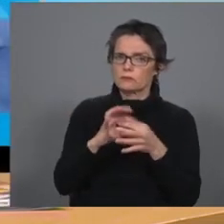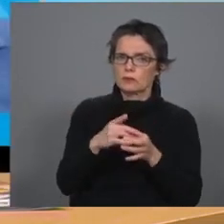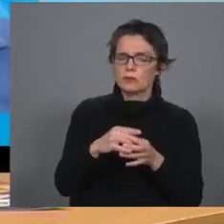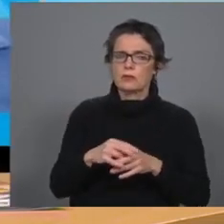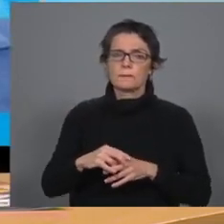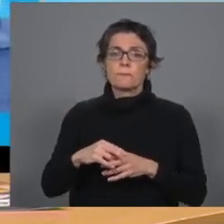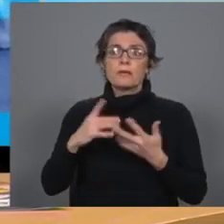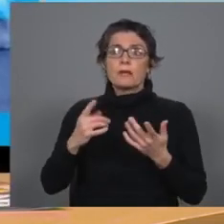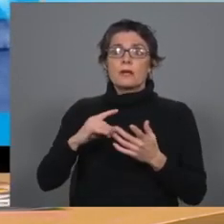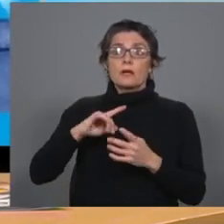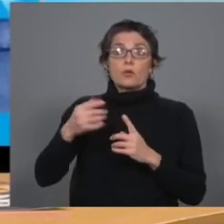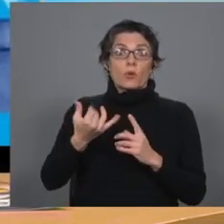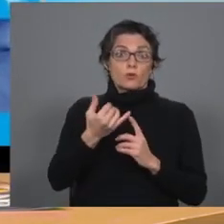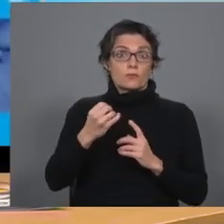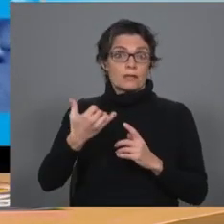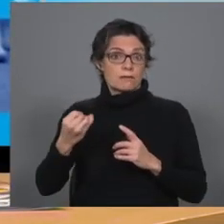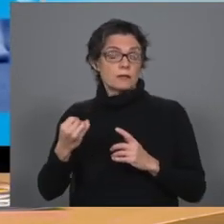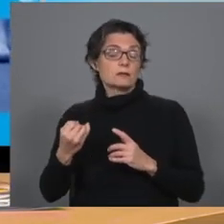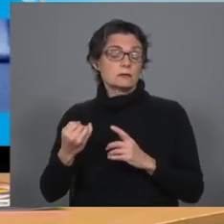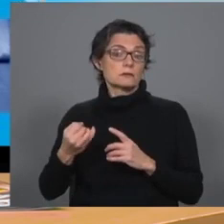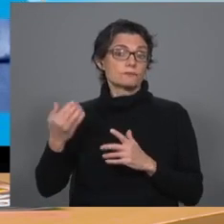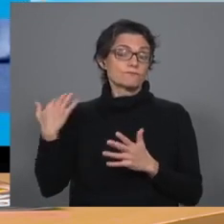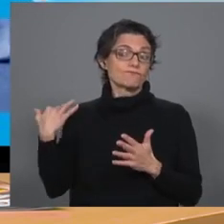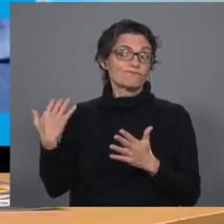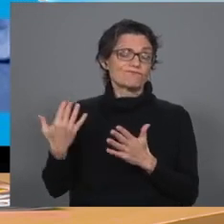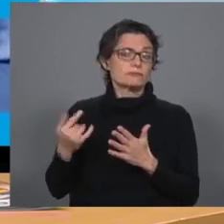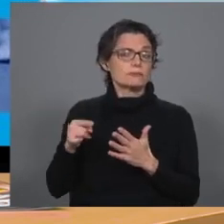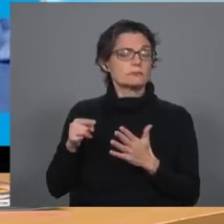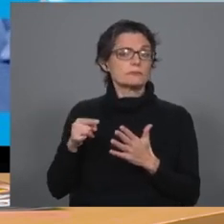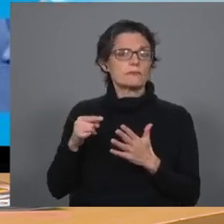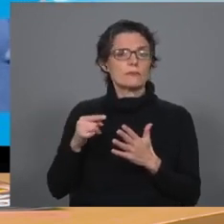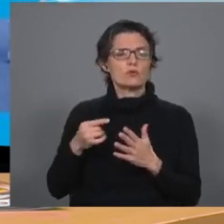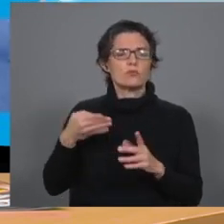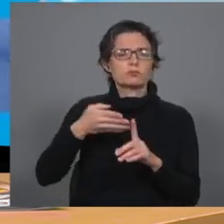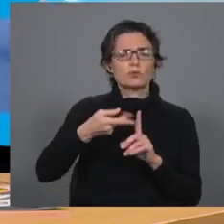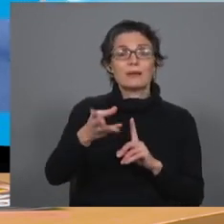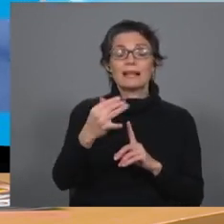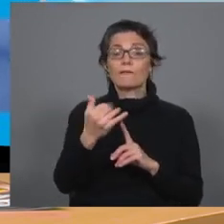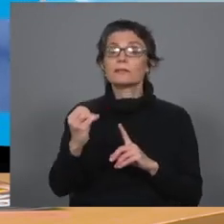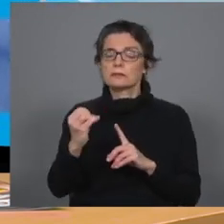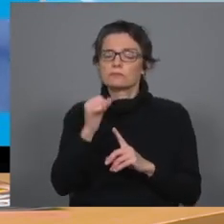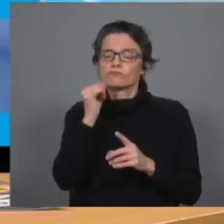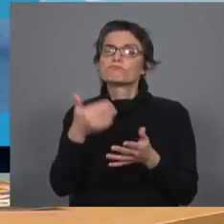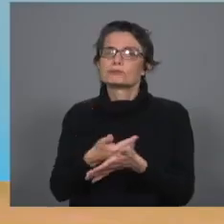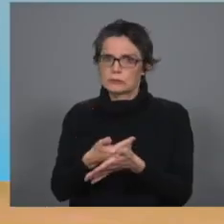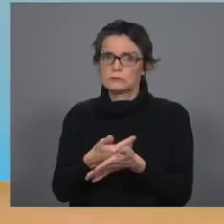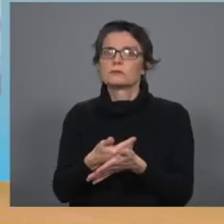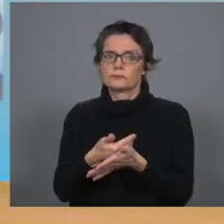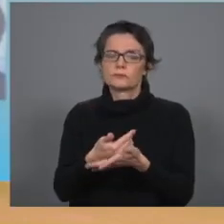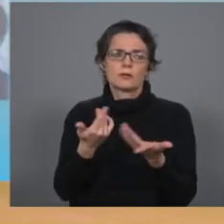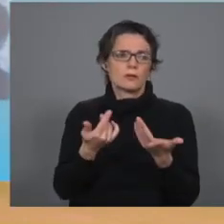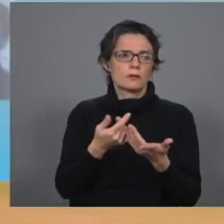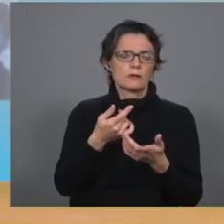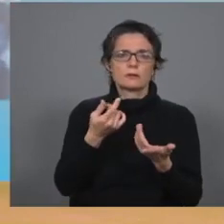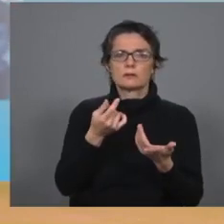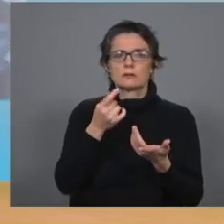2020, 20 missionários deram a vida, leigos, religiosos, religiosas, sacerdotes, que deram a